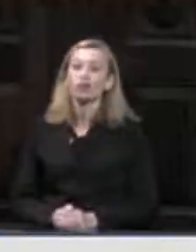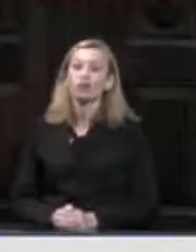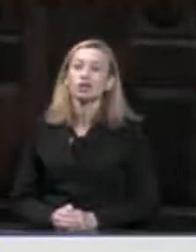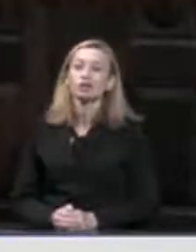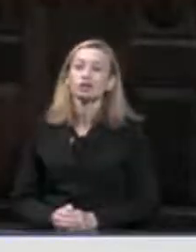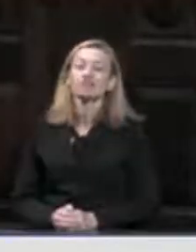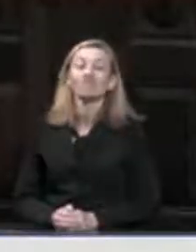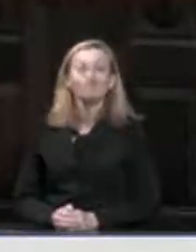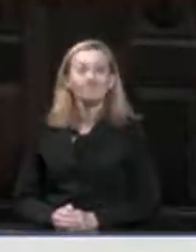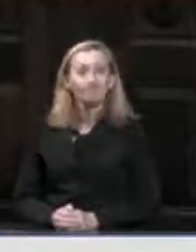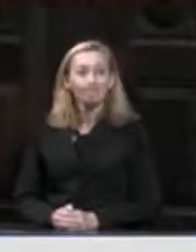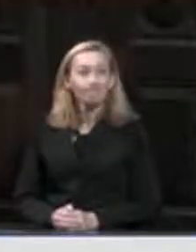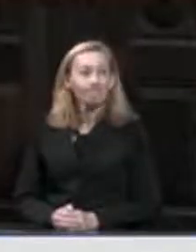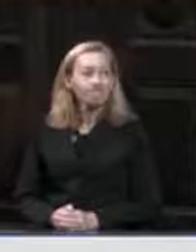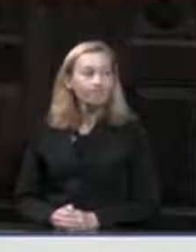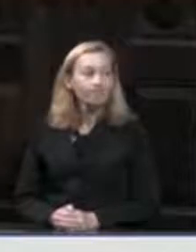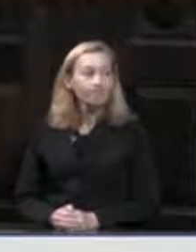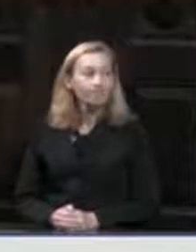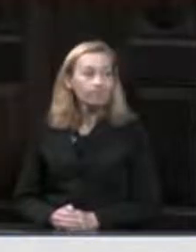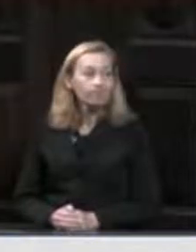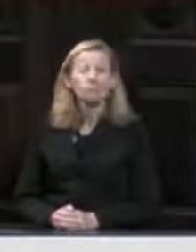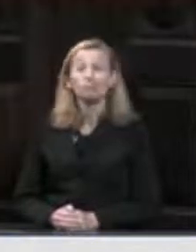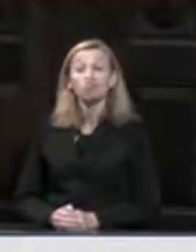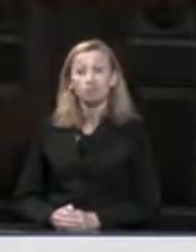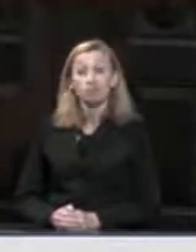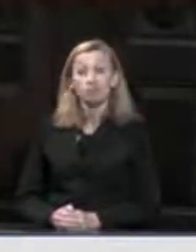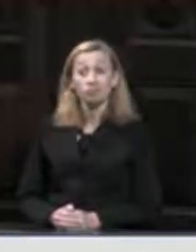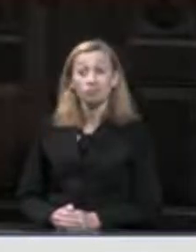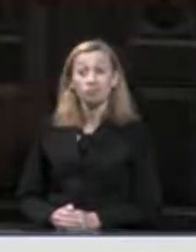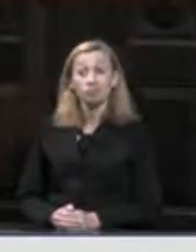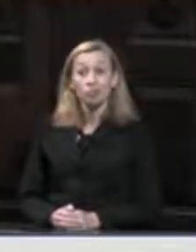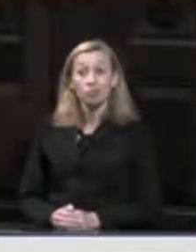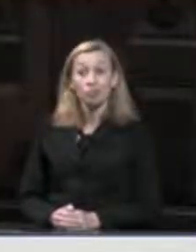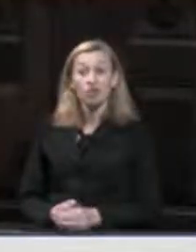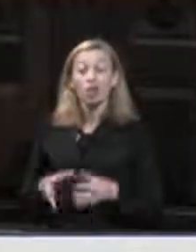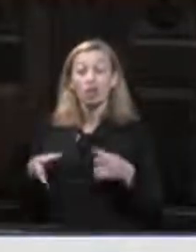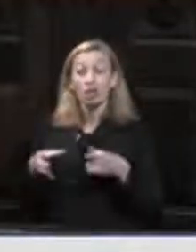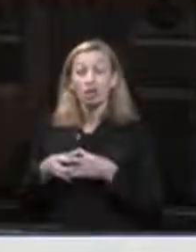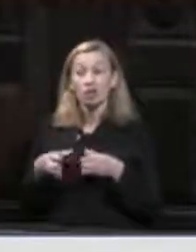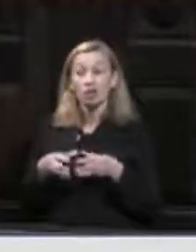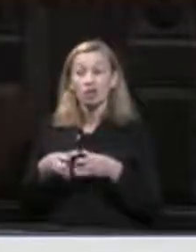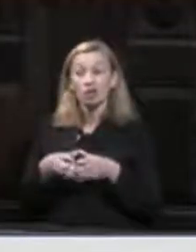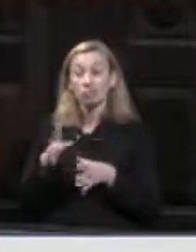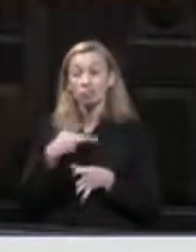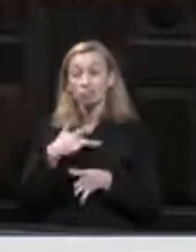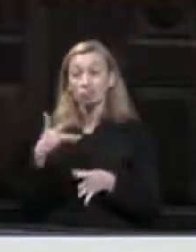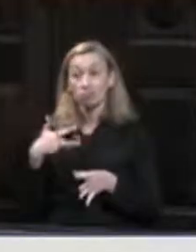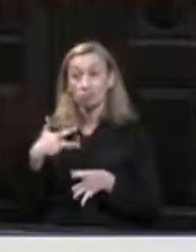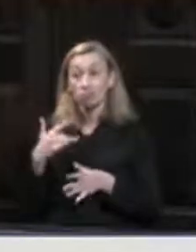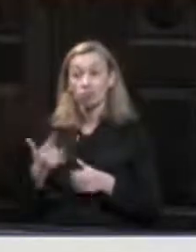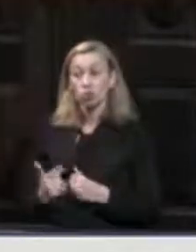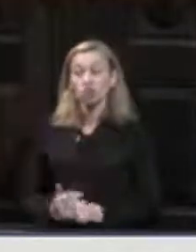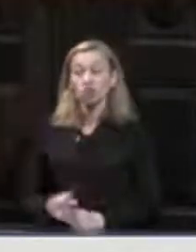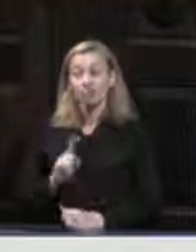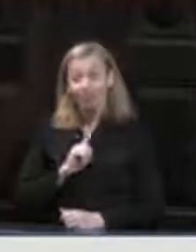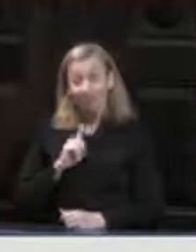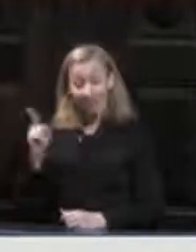meu gabinete para dar um parecer pela Comissão de Saúde. E lá